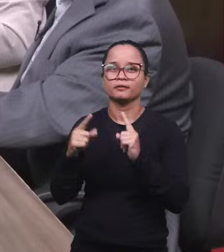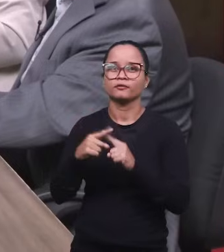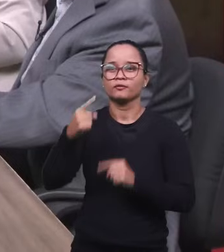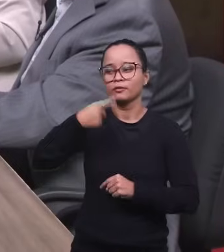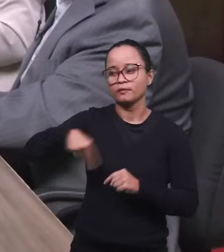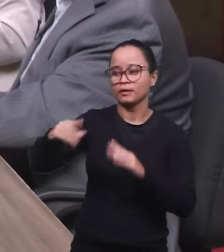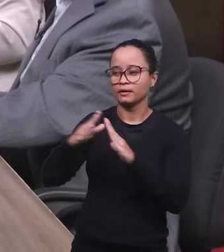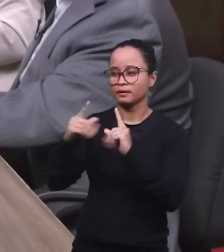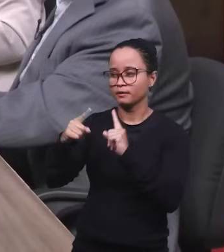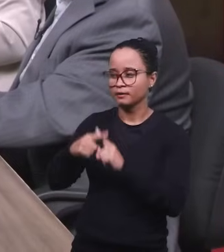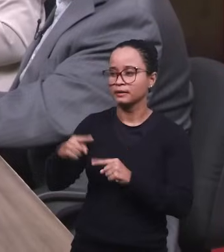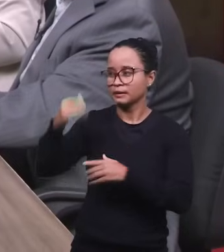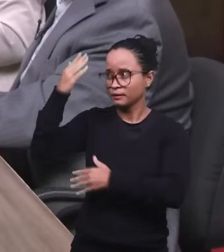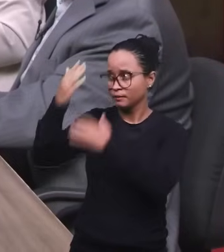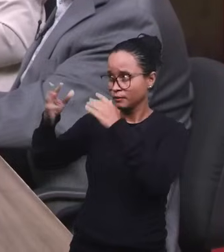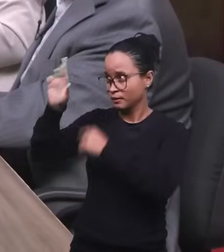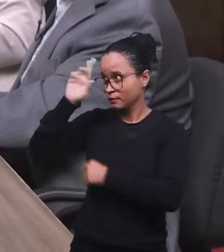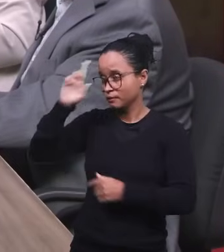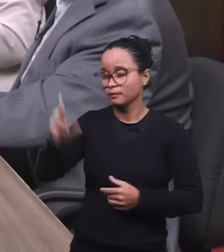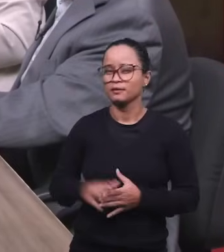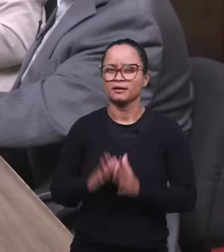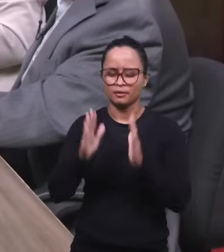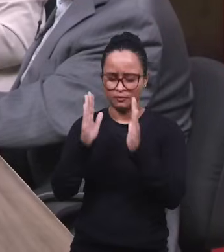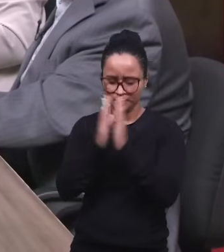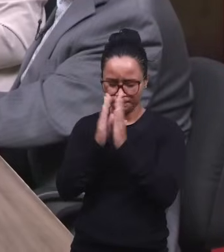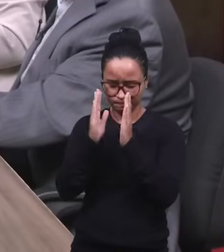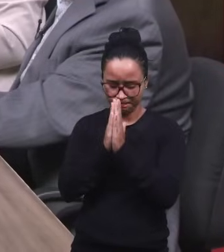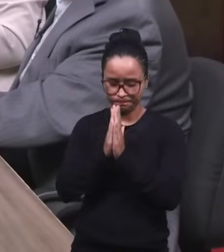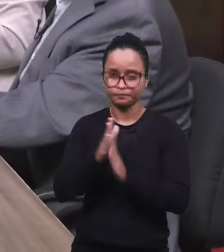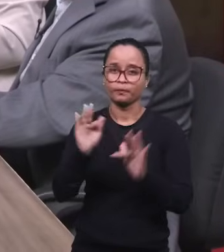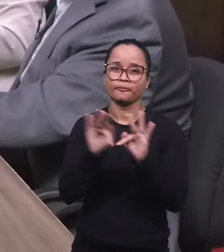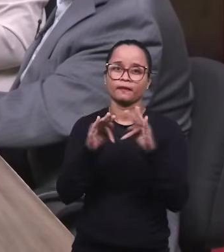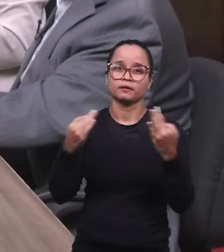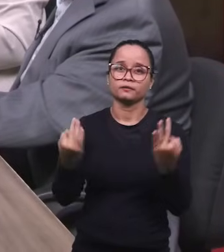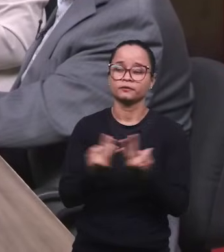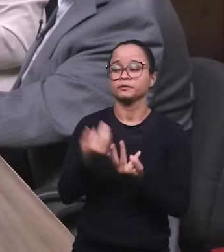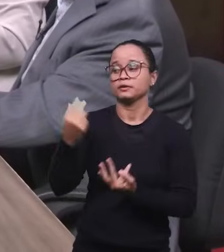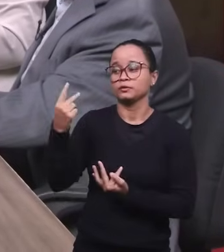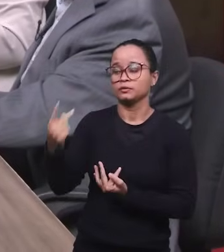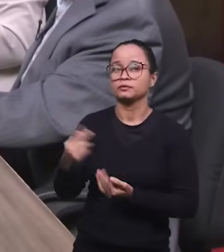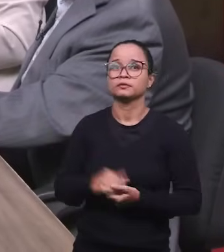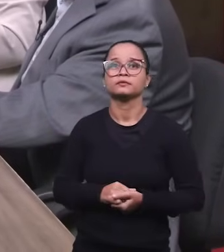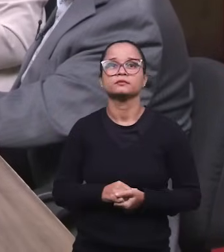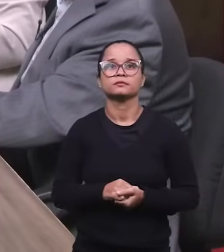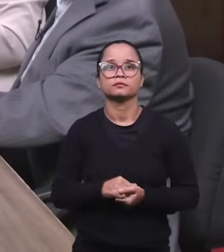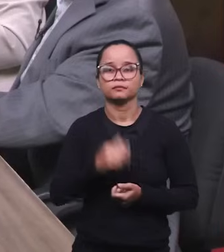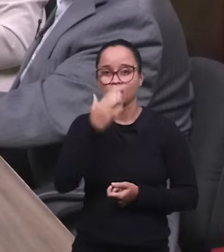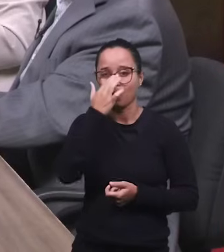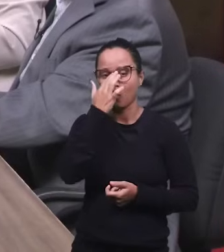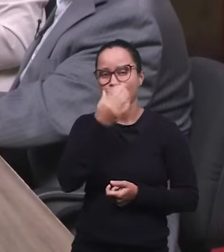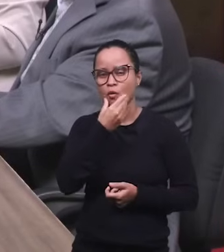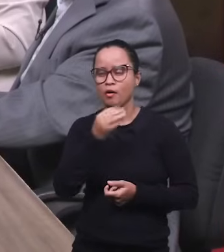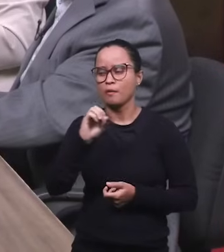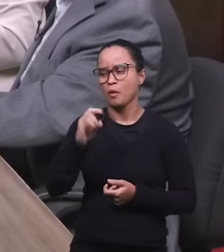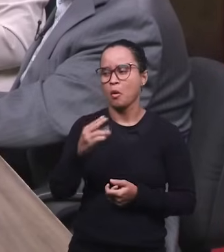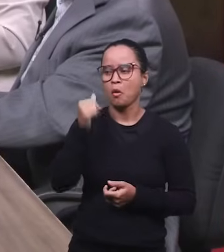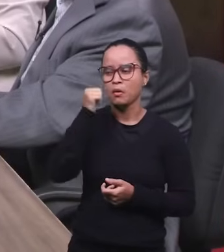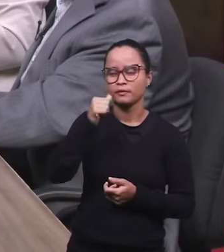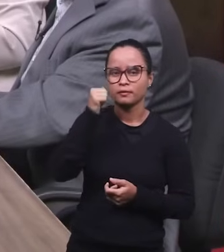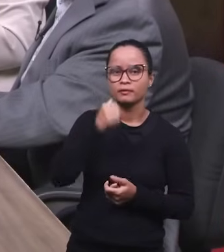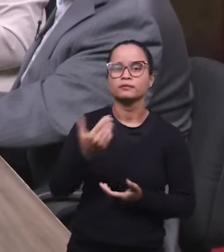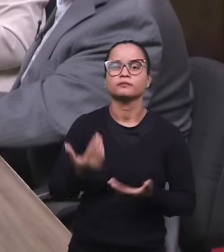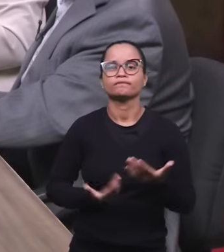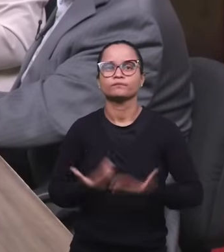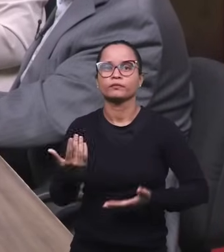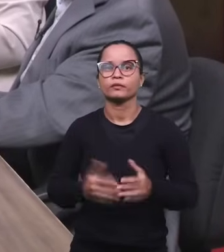você vai na casa do Senhor, está lá na presença do Senhor, está intercedendo pela sua família, seja o varão, seja a